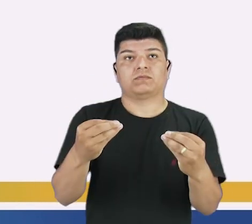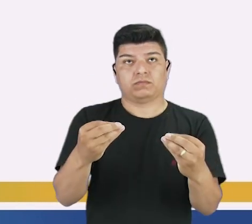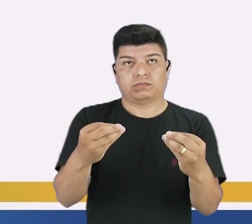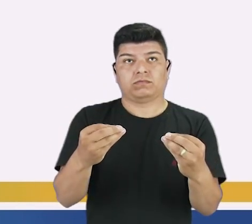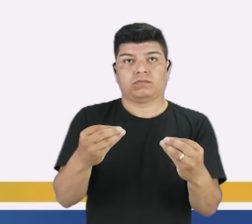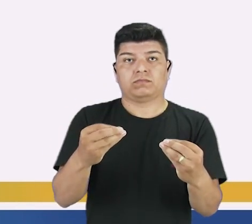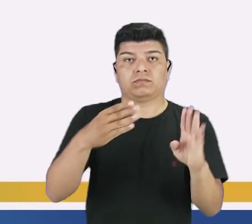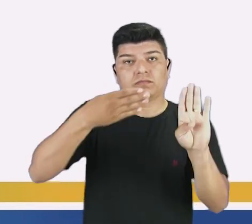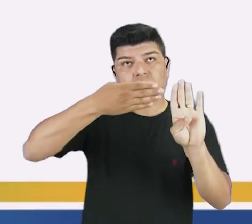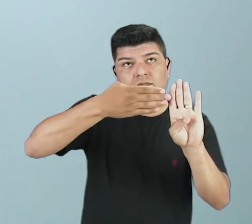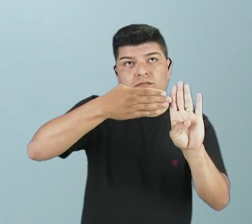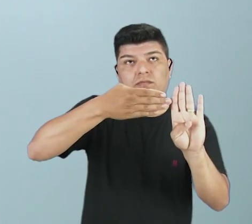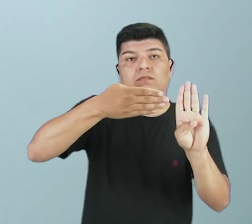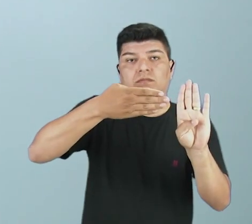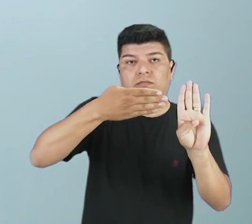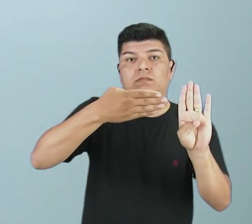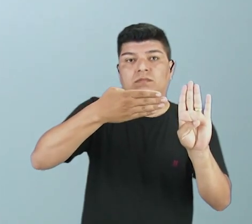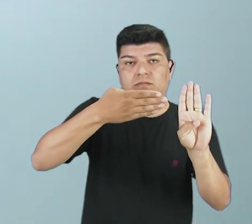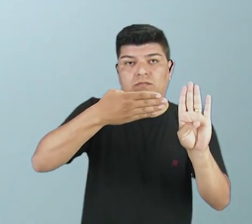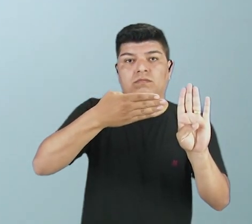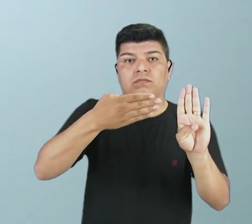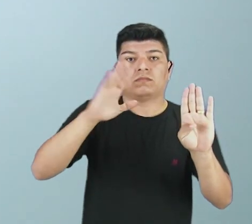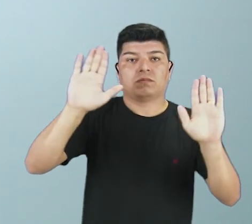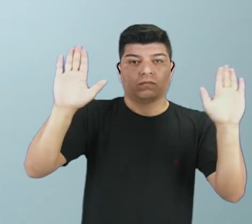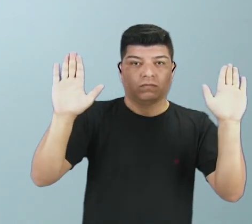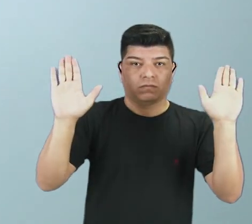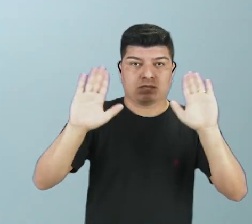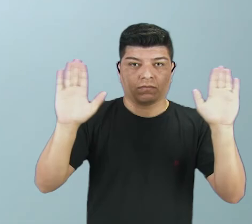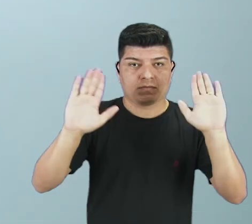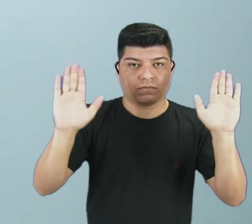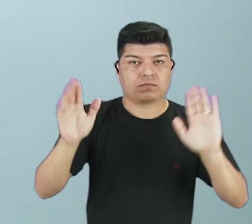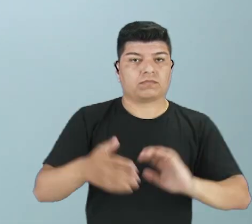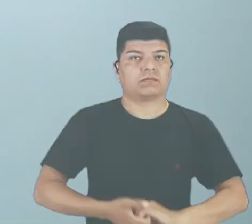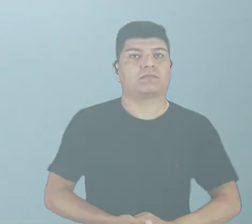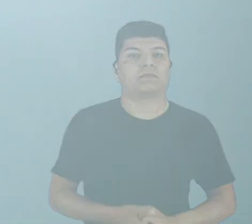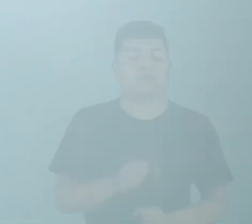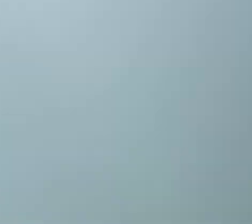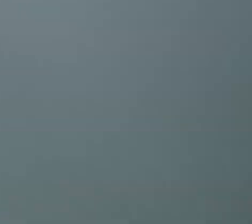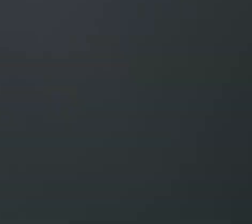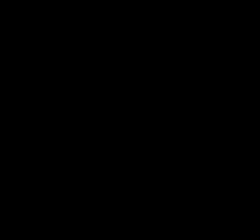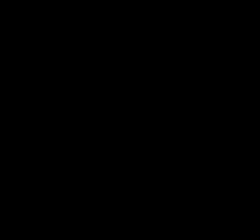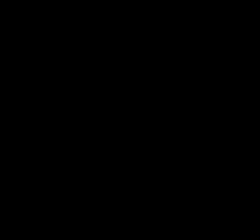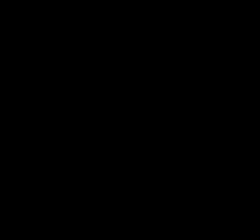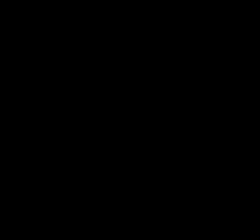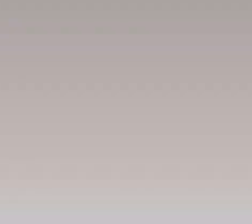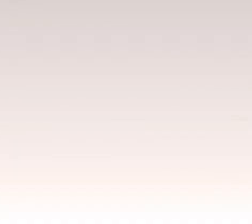acesse a plataforma, tá bom? E até a próxima aula. Um abraço.